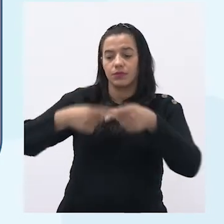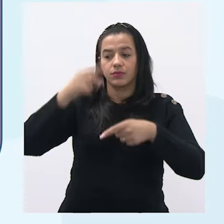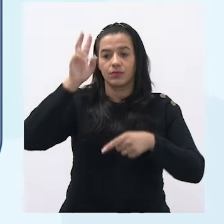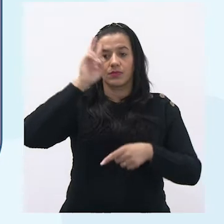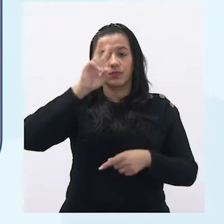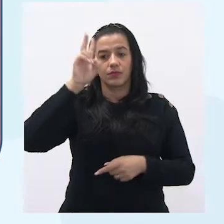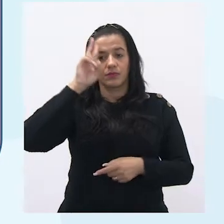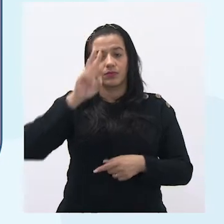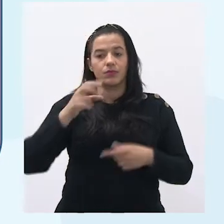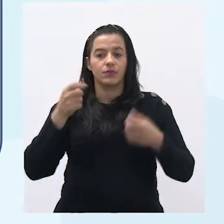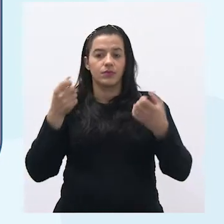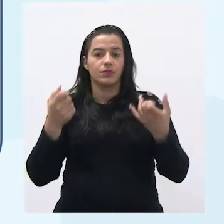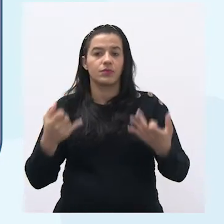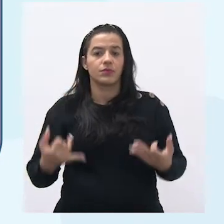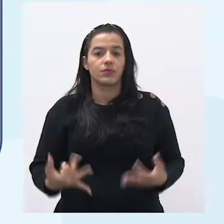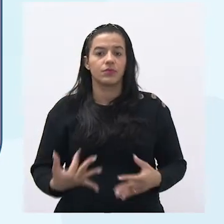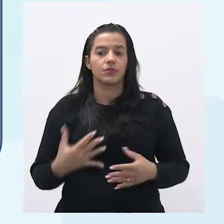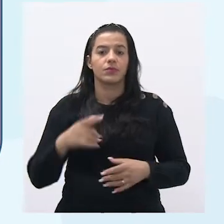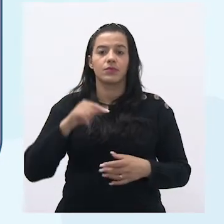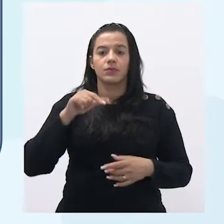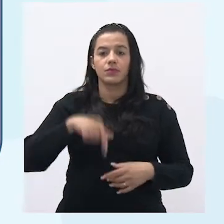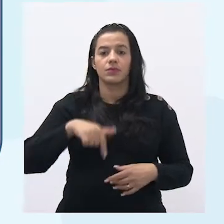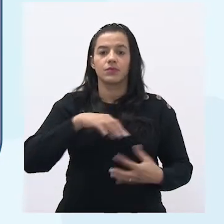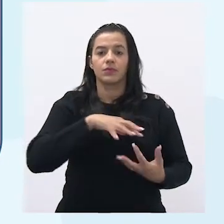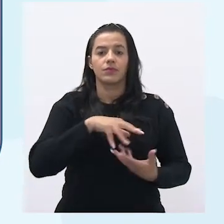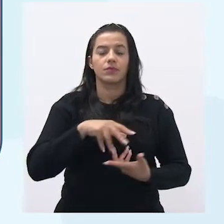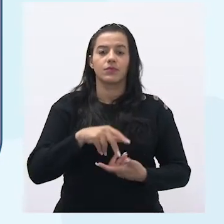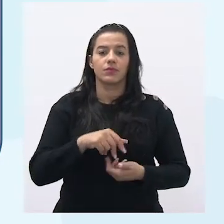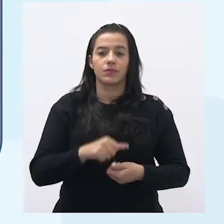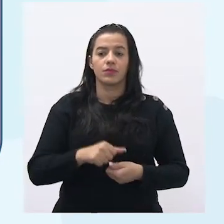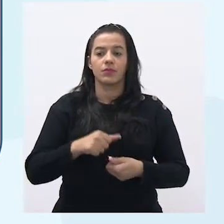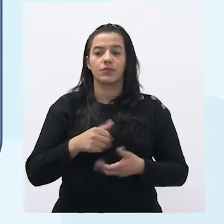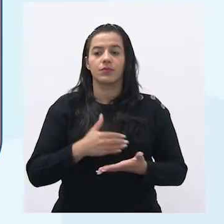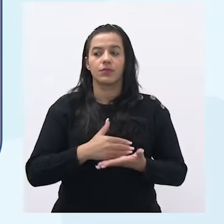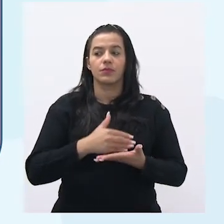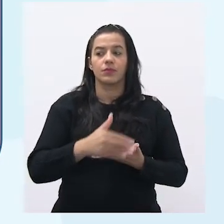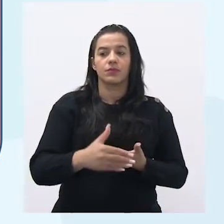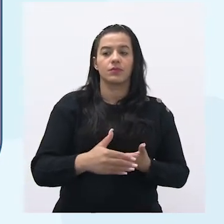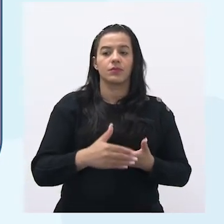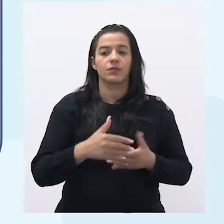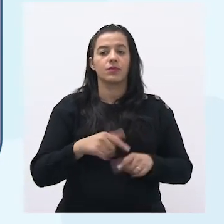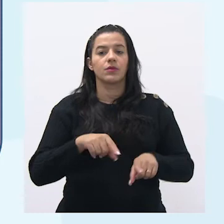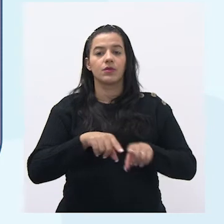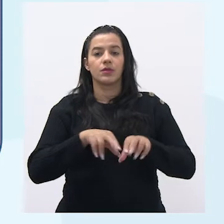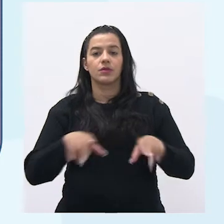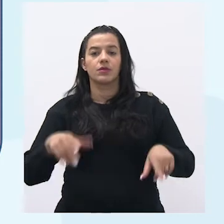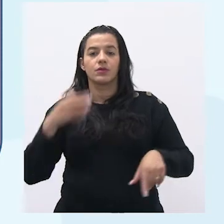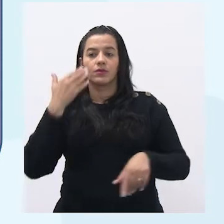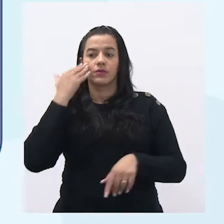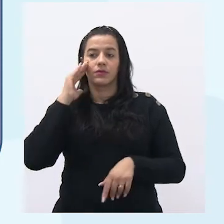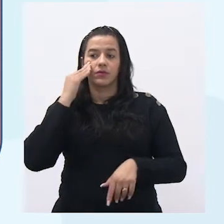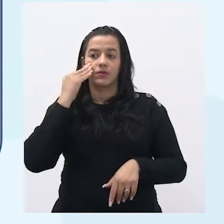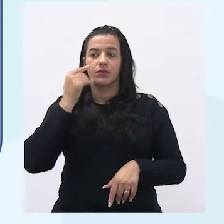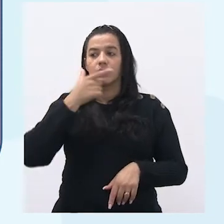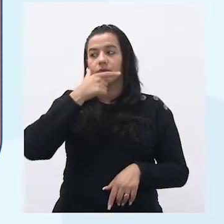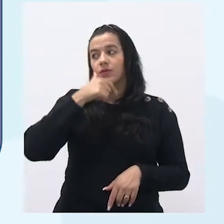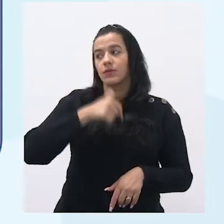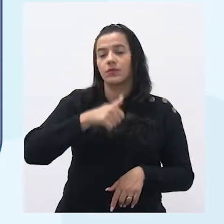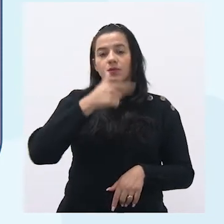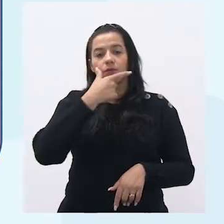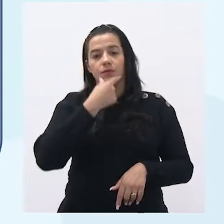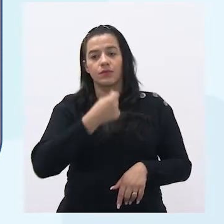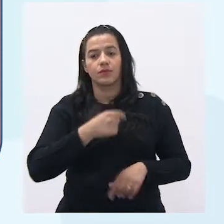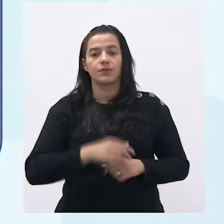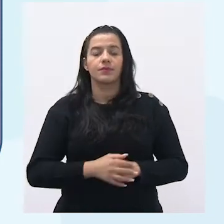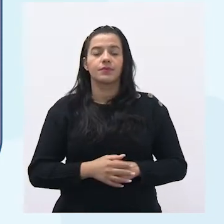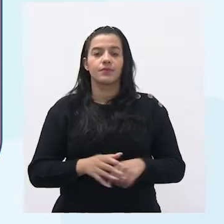que classifica, posiciona no mundo a partir da relação entre o que se entende como feminino e como masculino. Cria